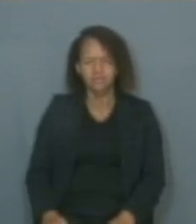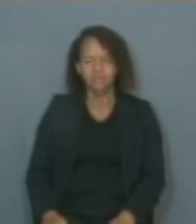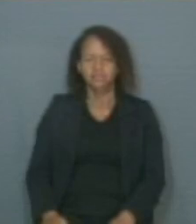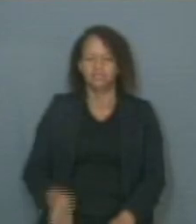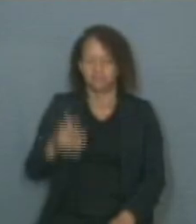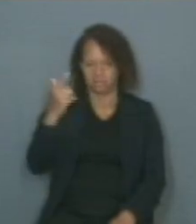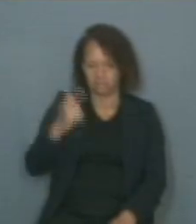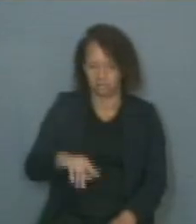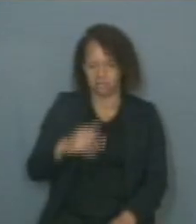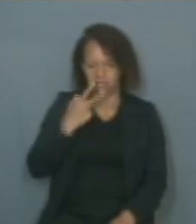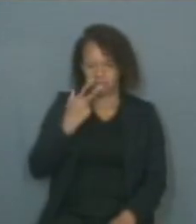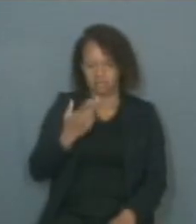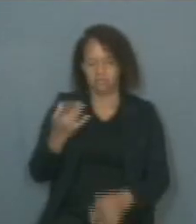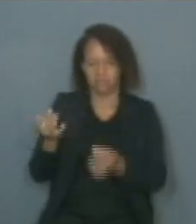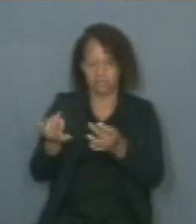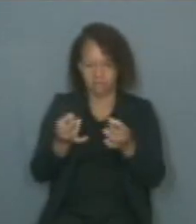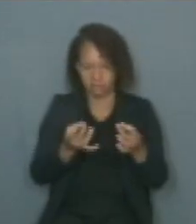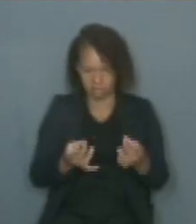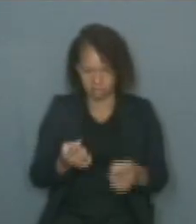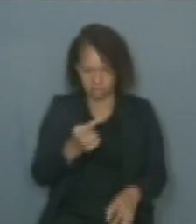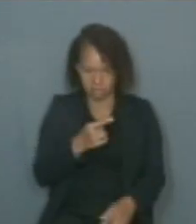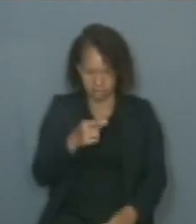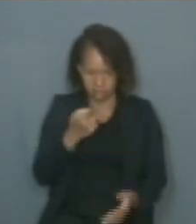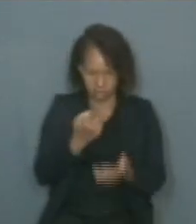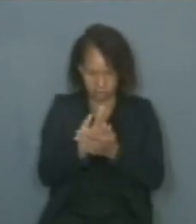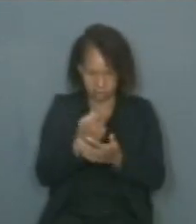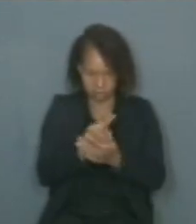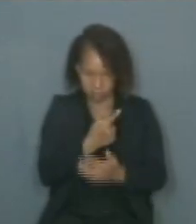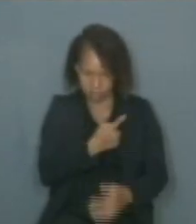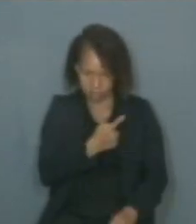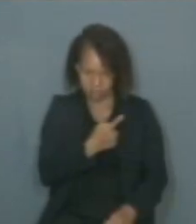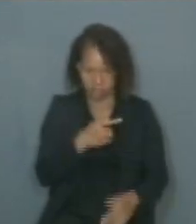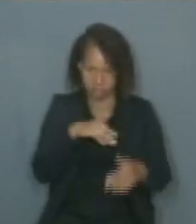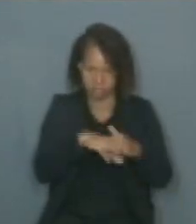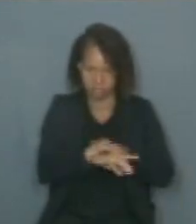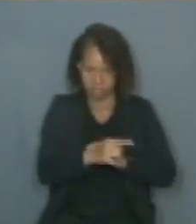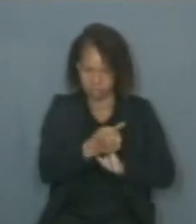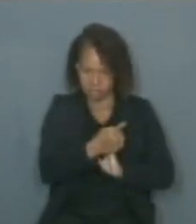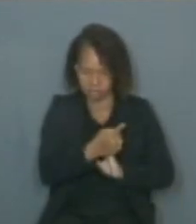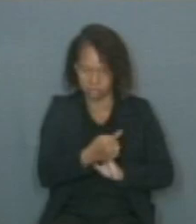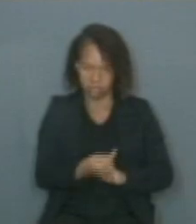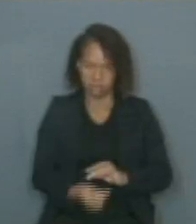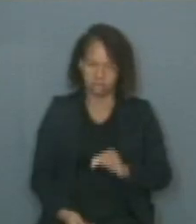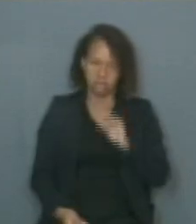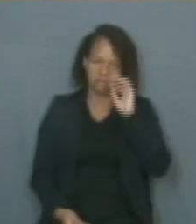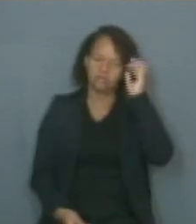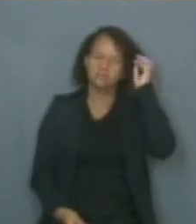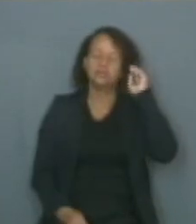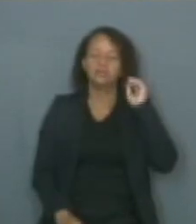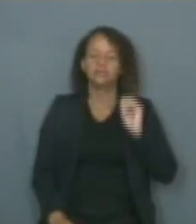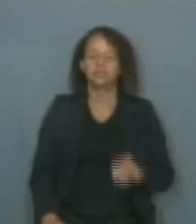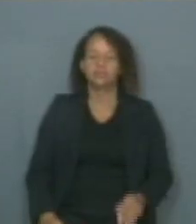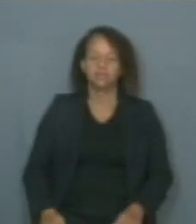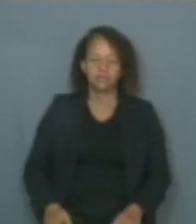Mais uma vez eles falam que vai para leilão. Tu compraria um negócio desse, armazenado desse jeito?